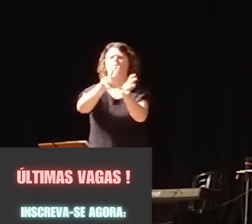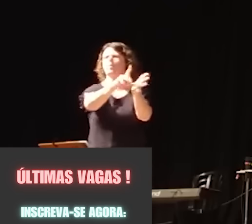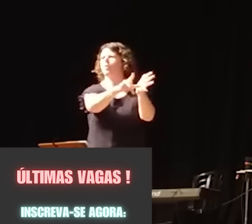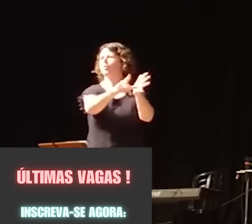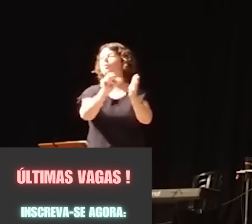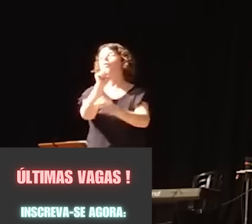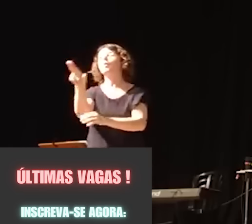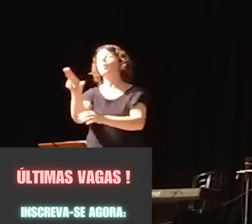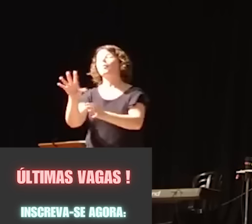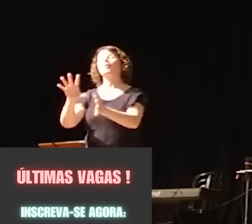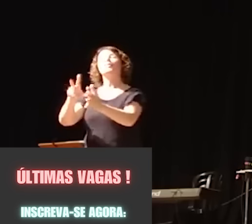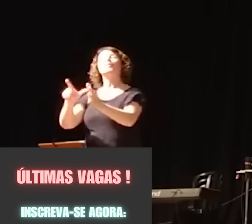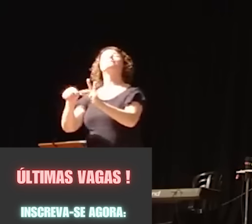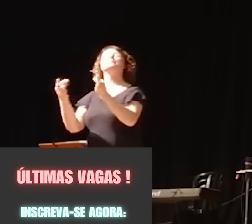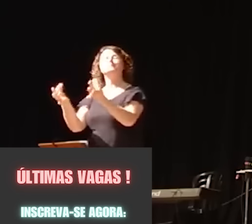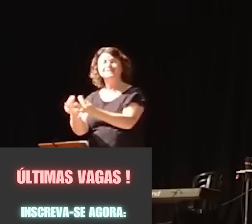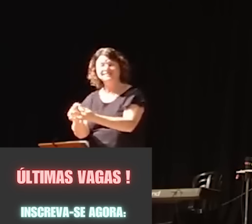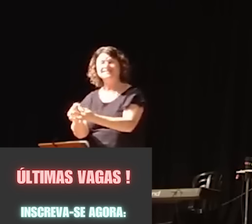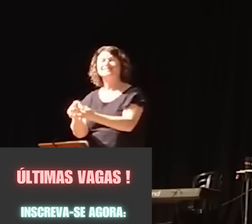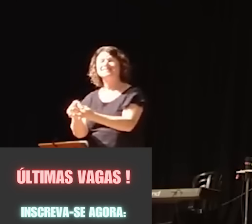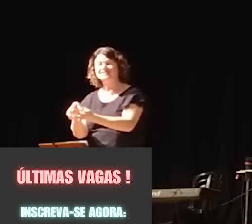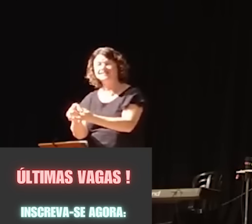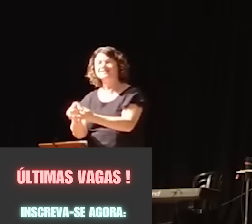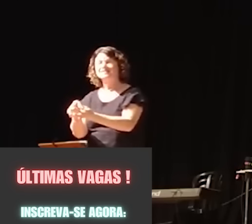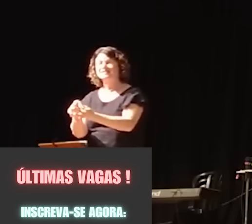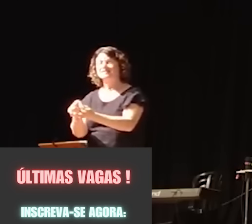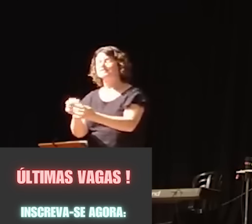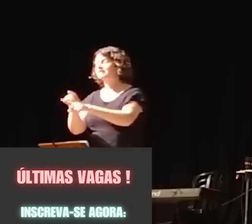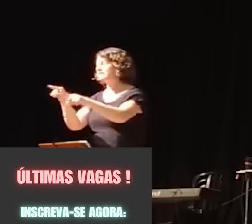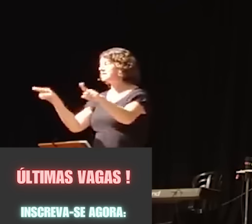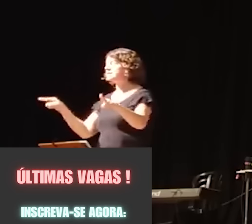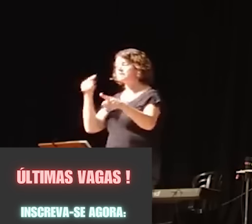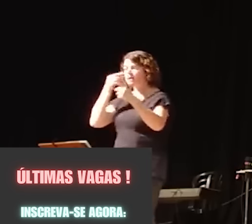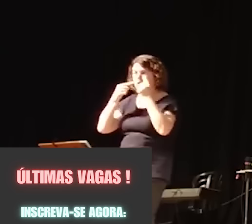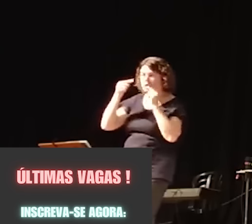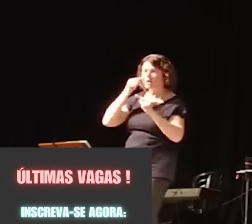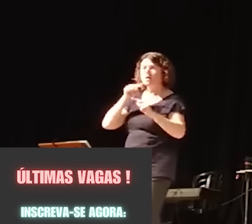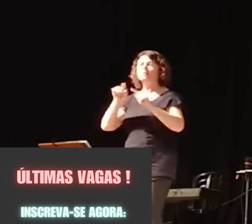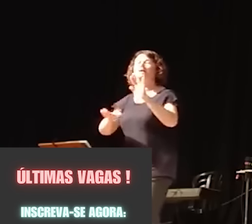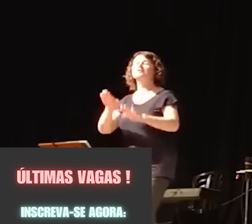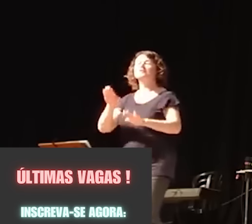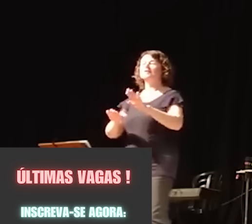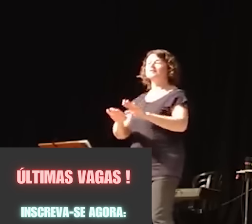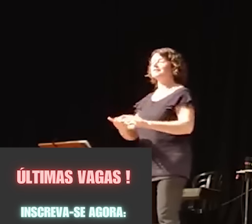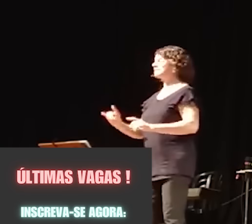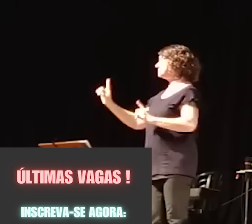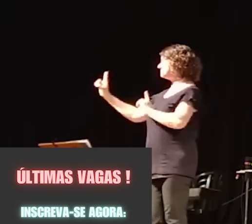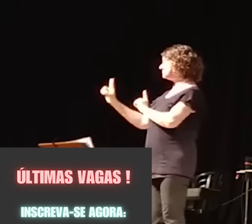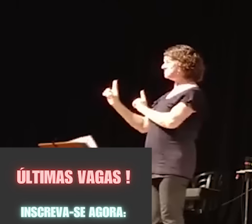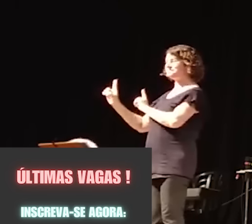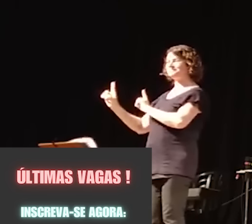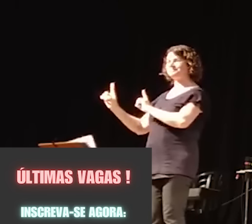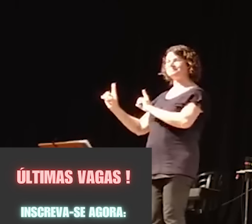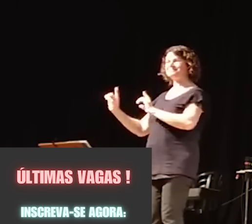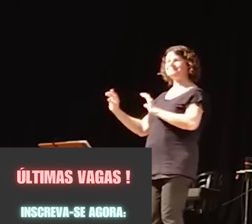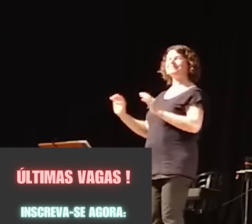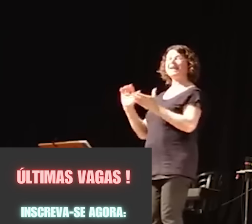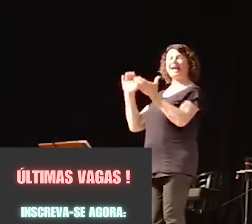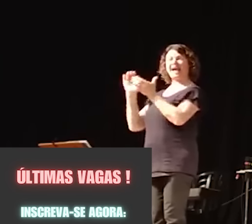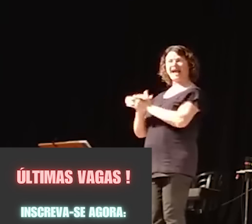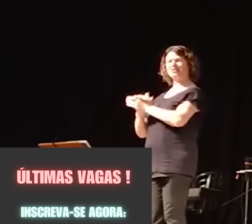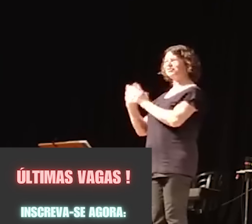sua família você descobre que de repente a pessoa Que jurou a fidelidade disse eu vou ficar contigo até que a morte